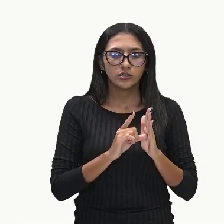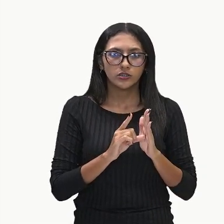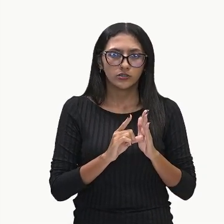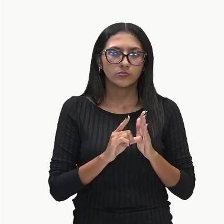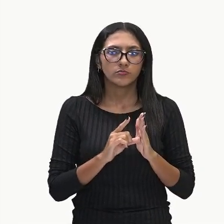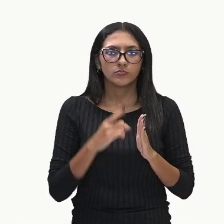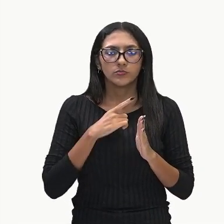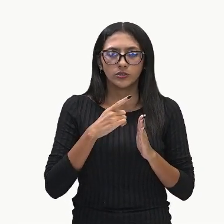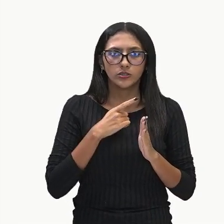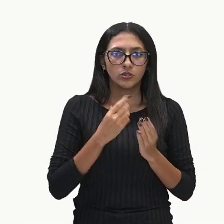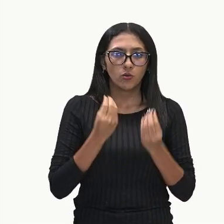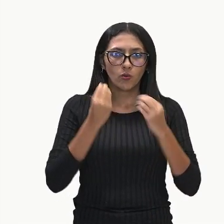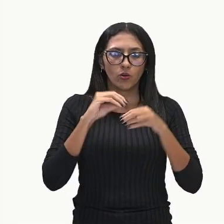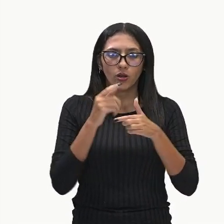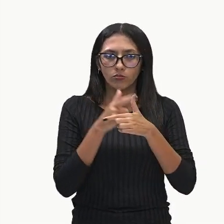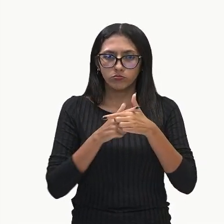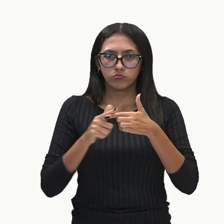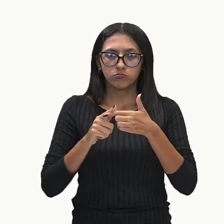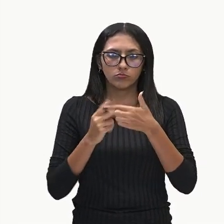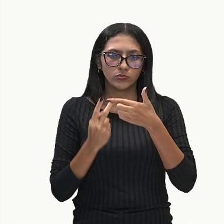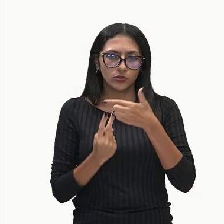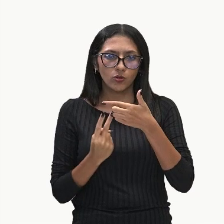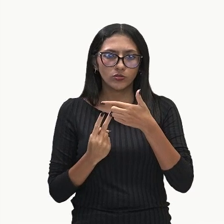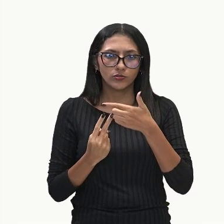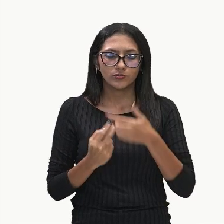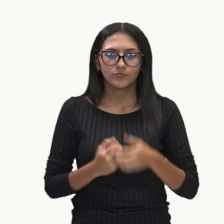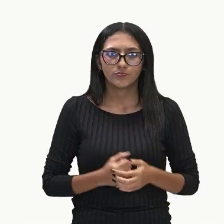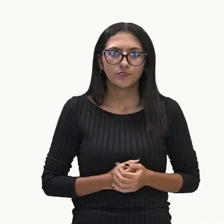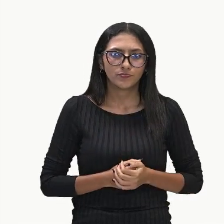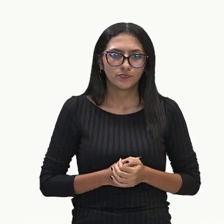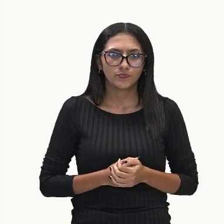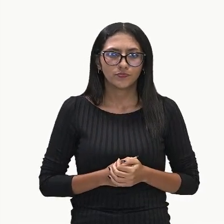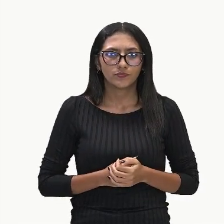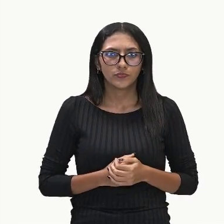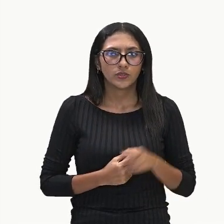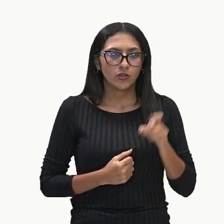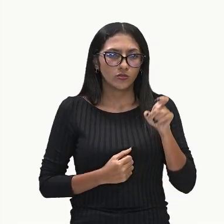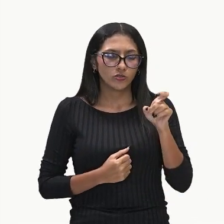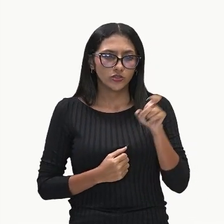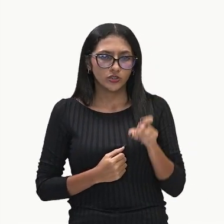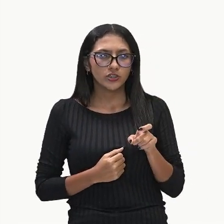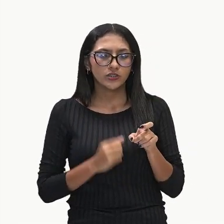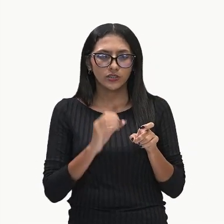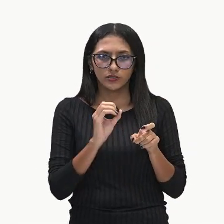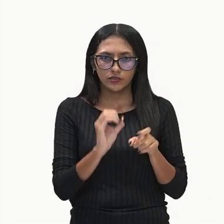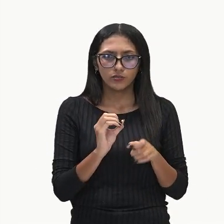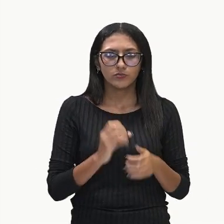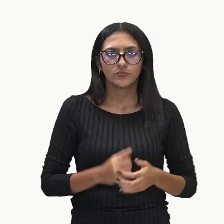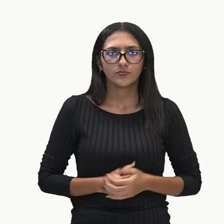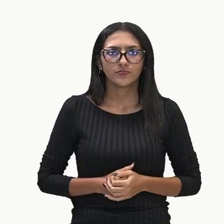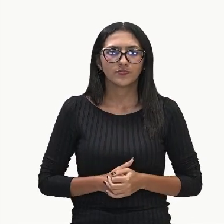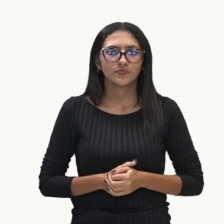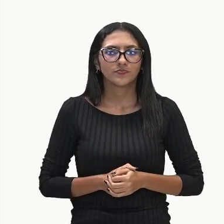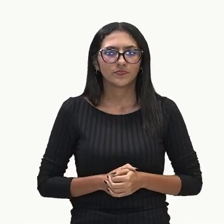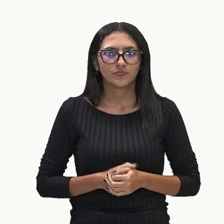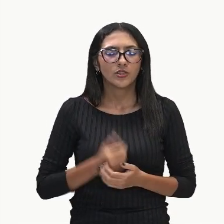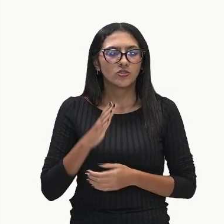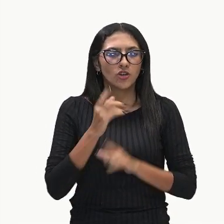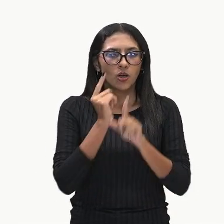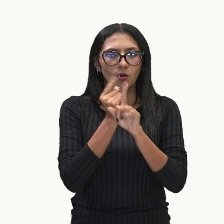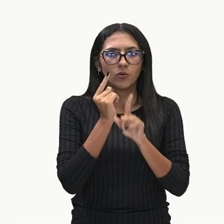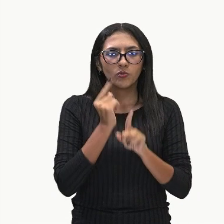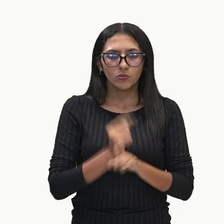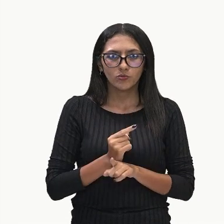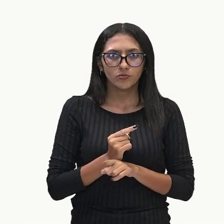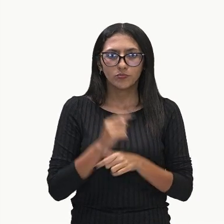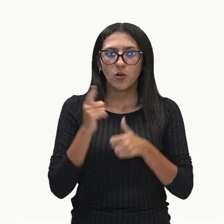outro lado ali, dividindo. 0 dividido para 2, cada um vai receber 0. Pronto. Achamos aí